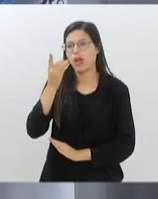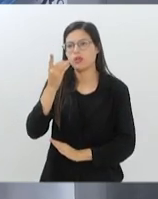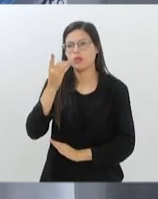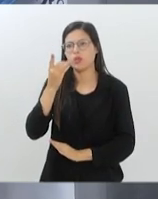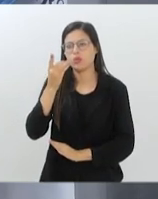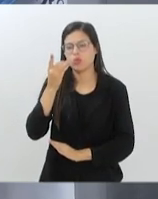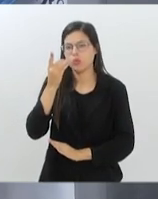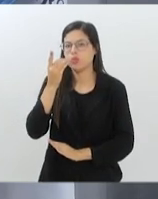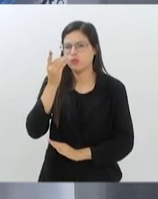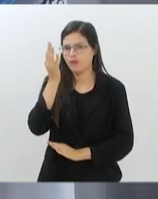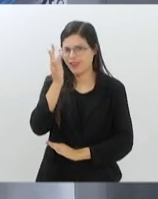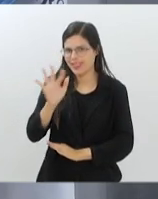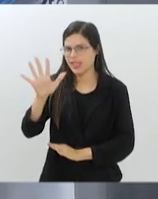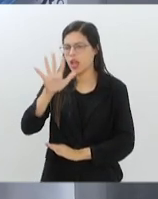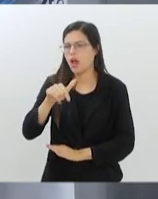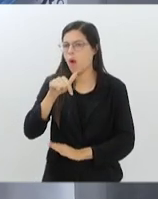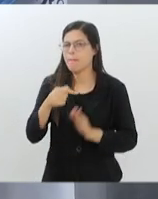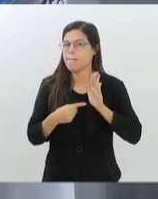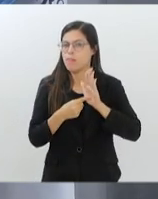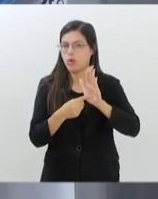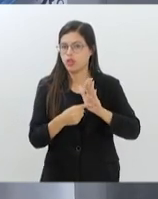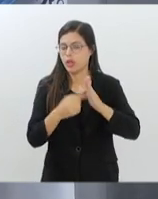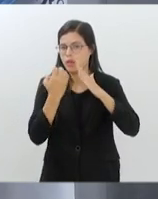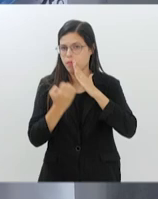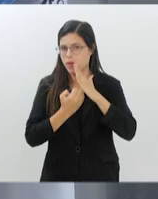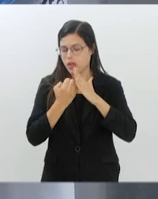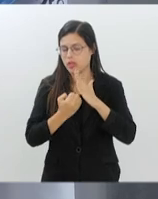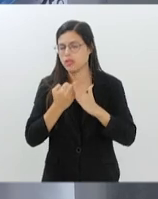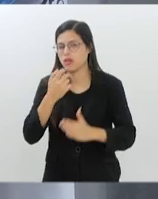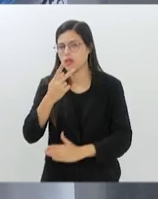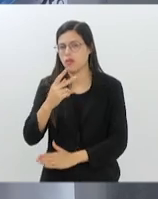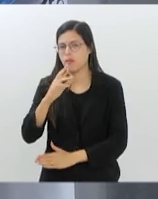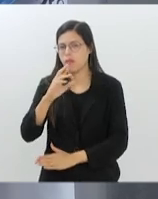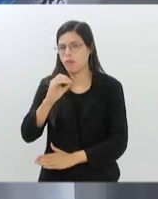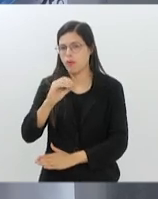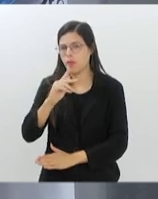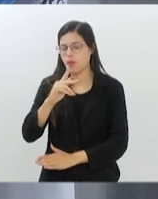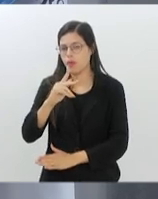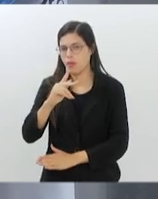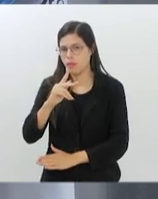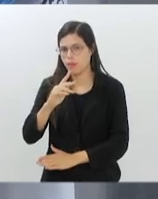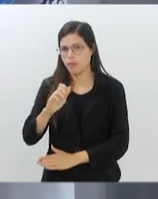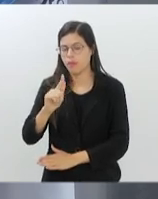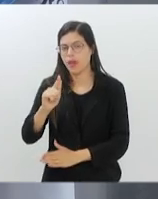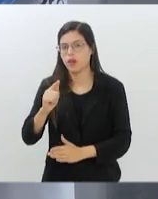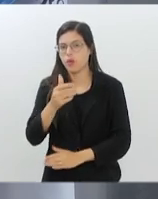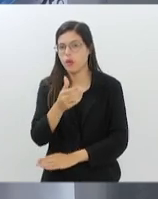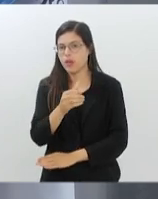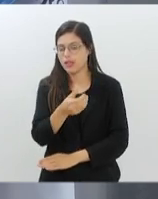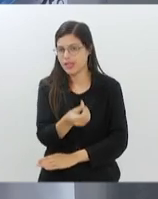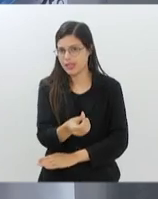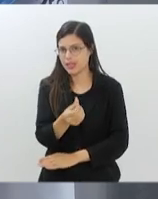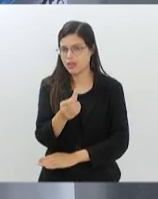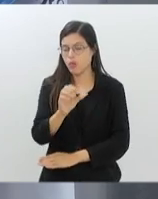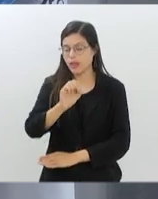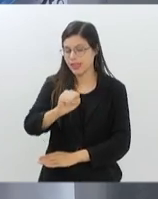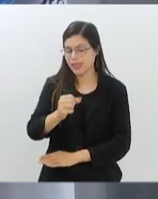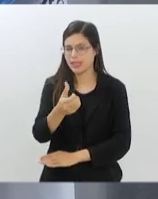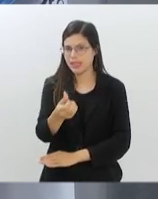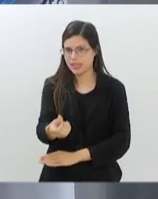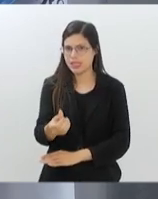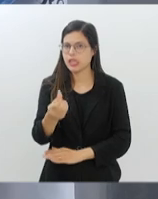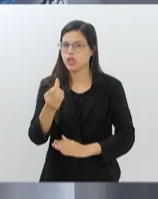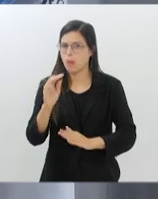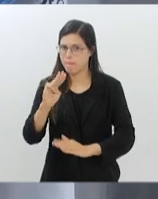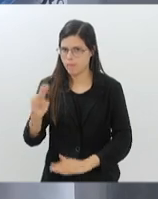Melo mostra que a propeg por exemplo que recebeu cerca de 86 milhões da Secom eh é uma das agências que